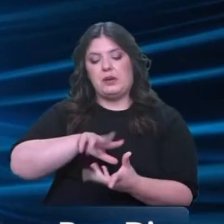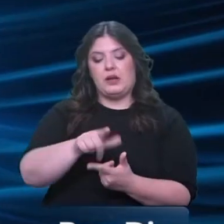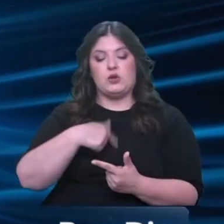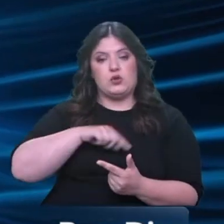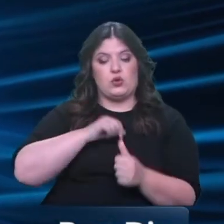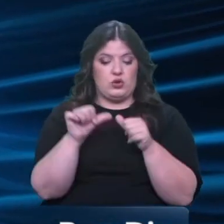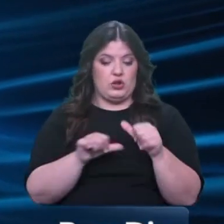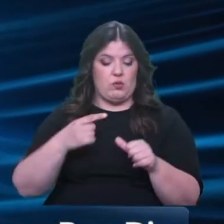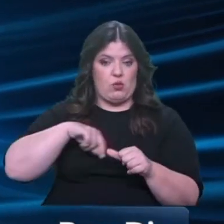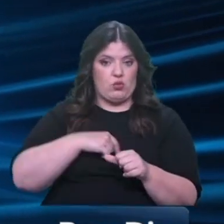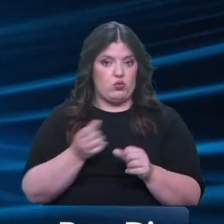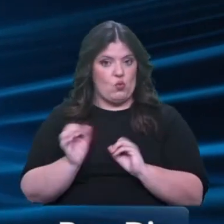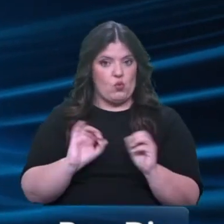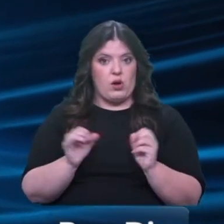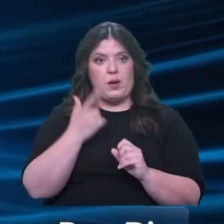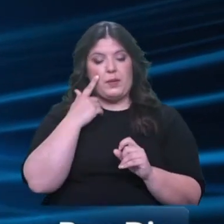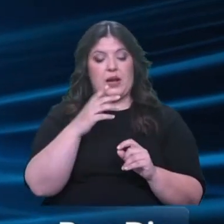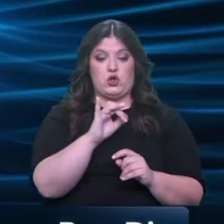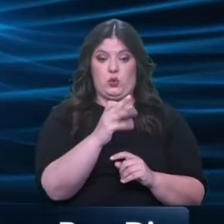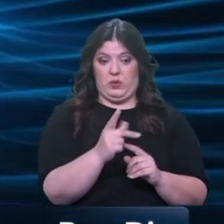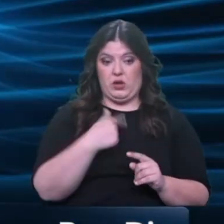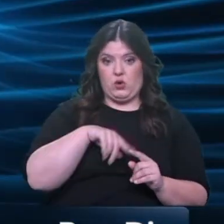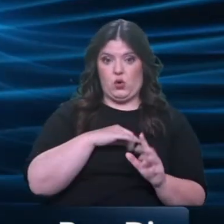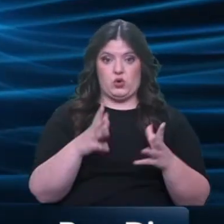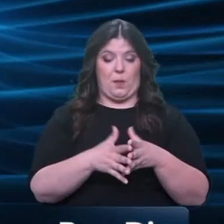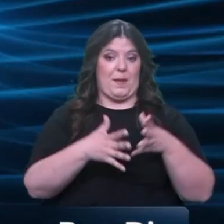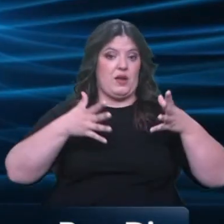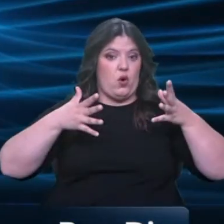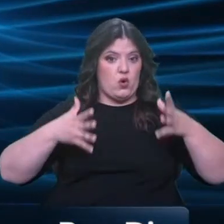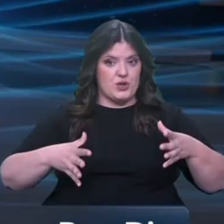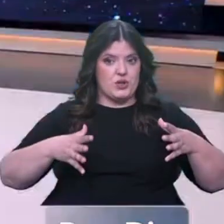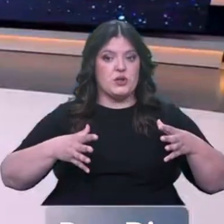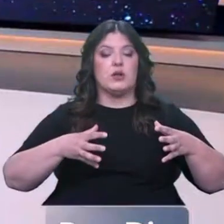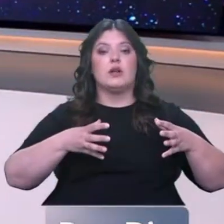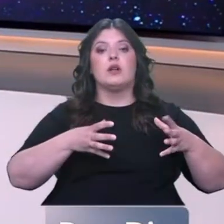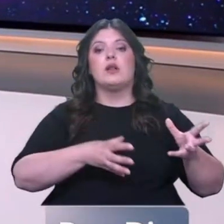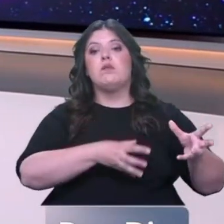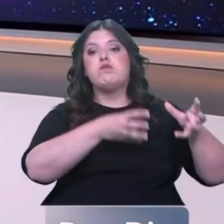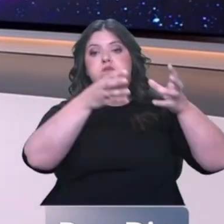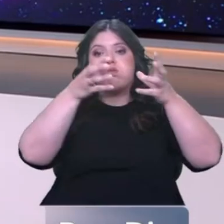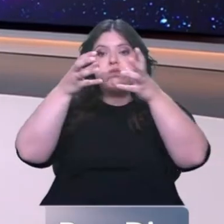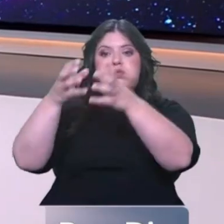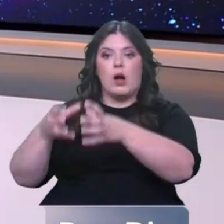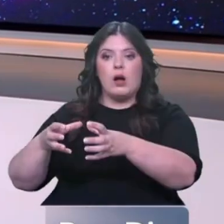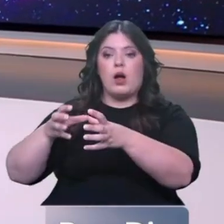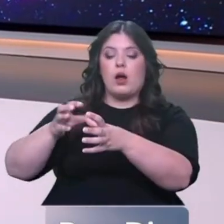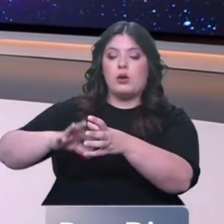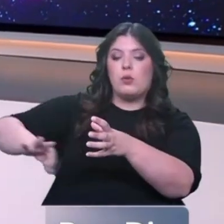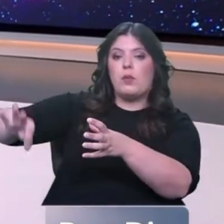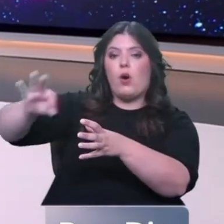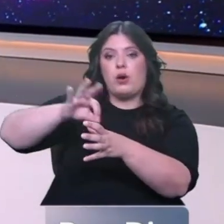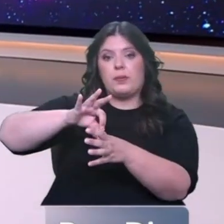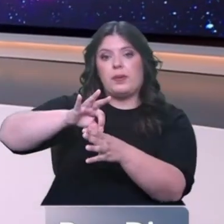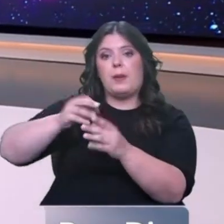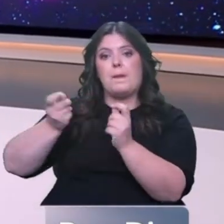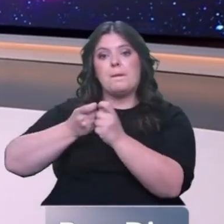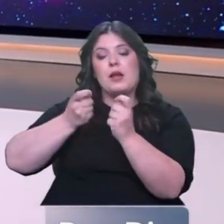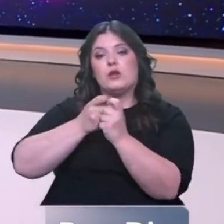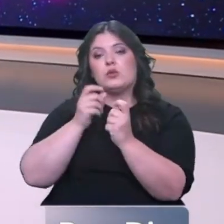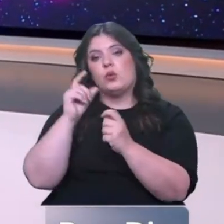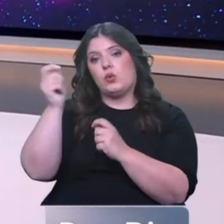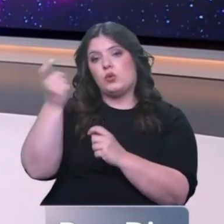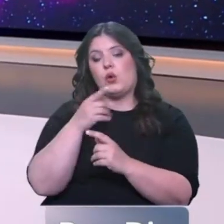sistema solar. Imagina o que é pegar o nosso Júpiter, o maior planeta do sistema solar, e colocá-lo numa órbita muitíssimo mais próxima do Sol do